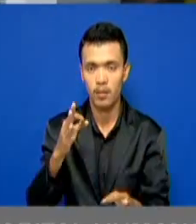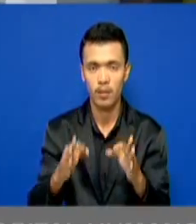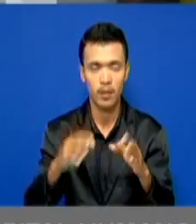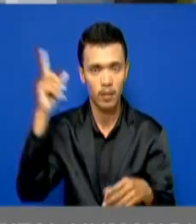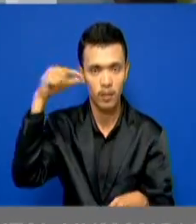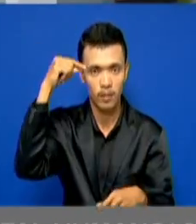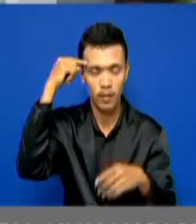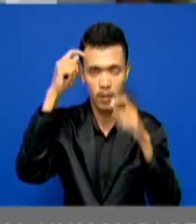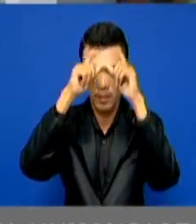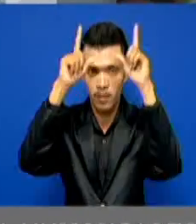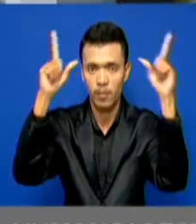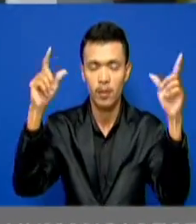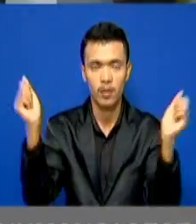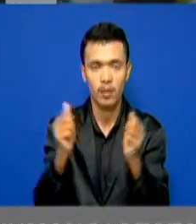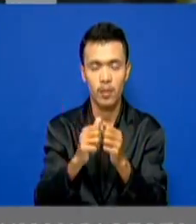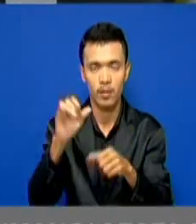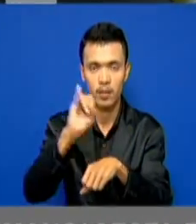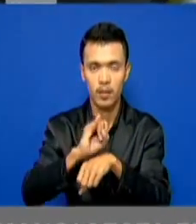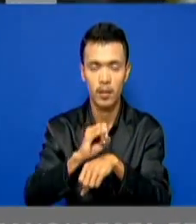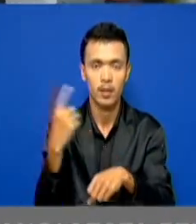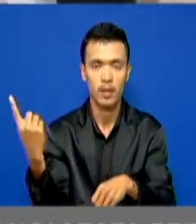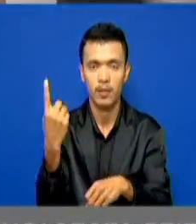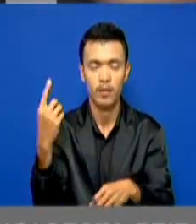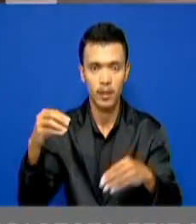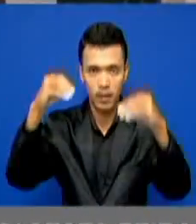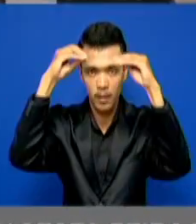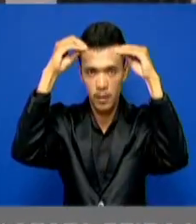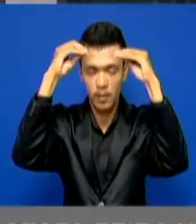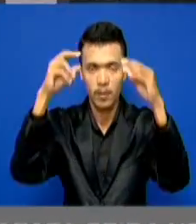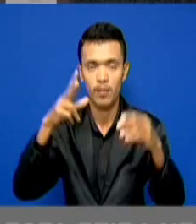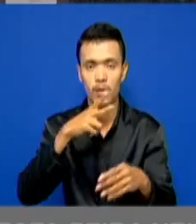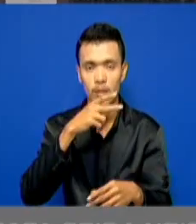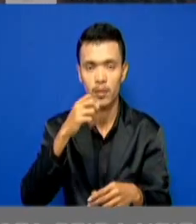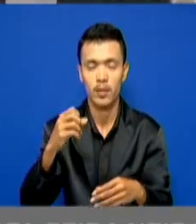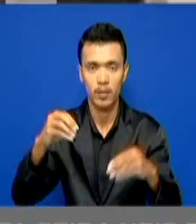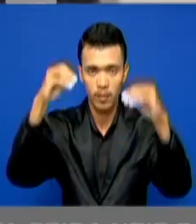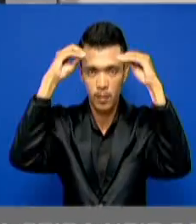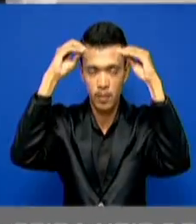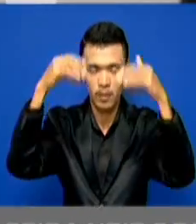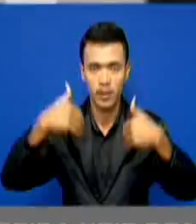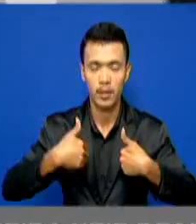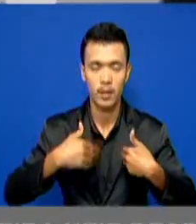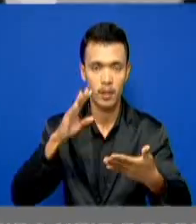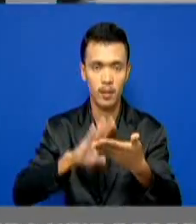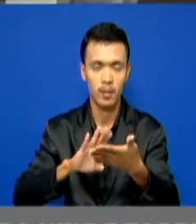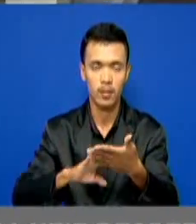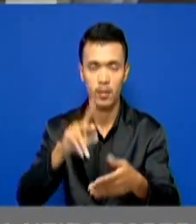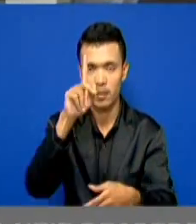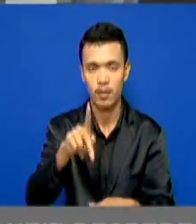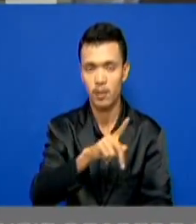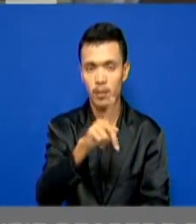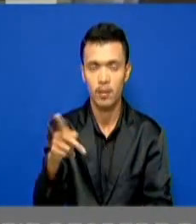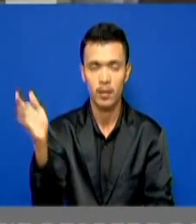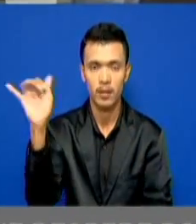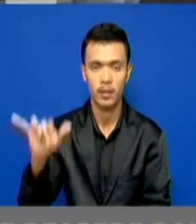governo Timor-Leste ho igreja na fatin eleva lian portuguesa, atuhanore em escola católica Sira. Diálogos que